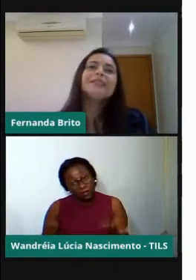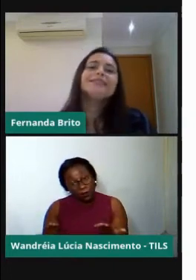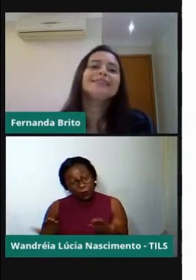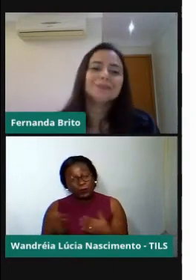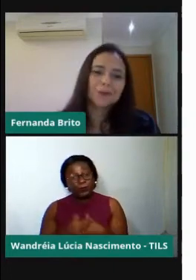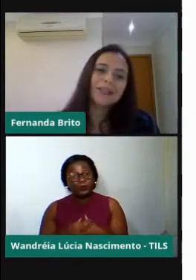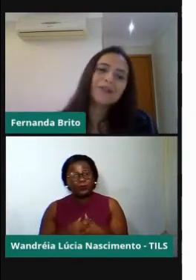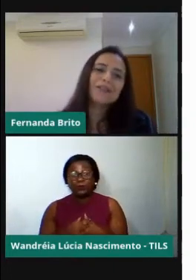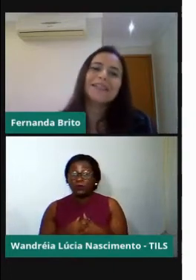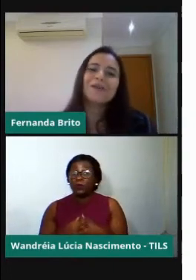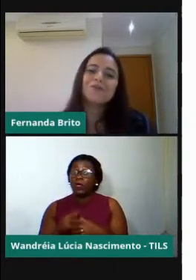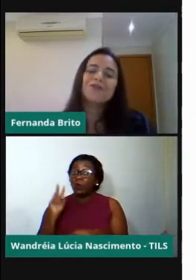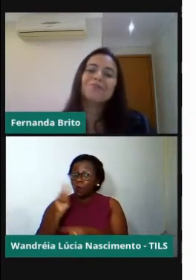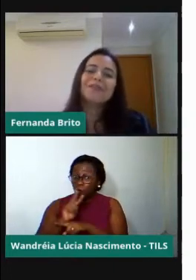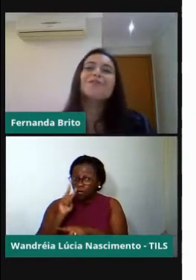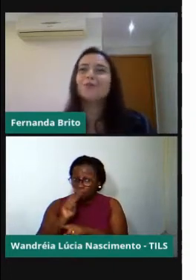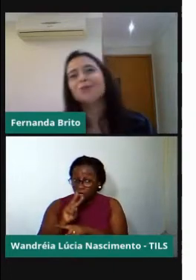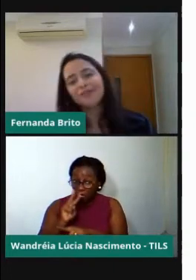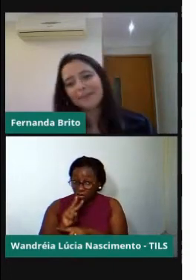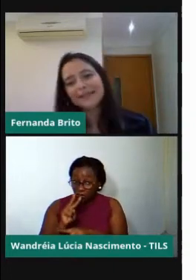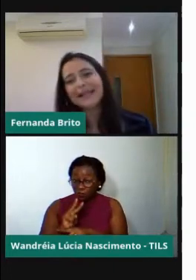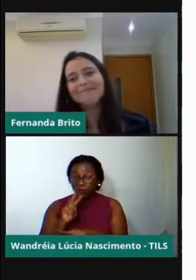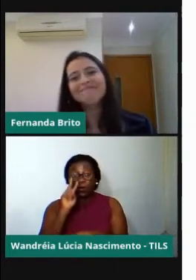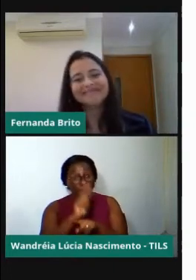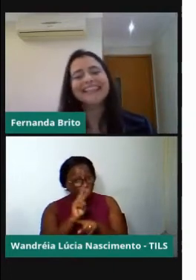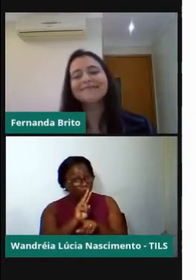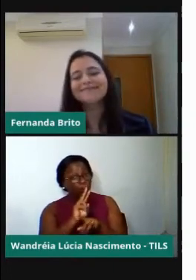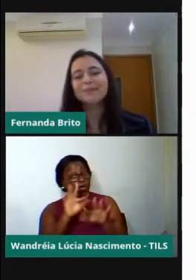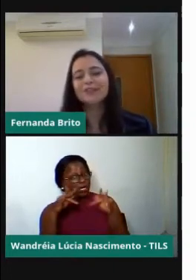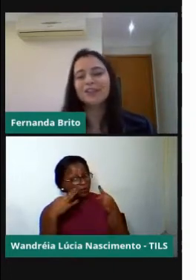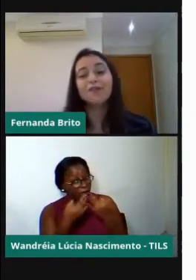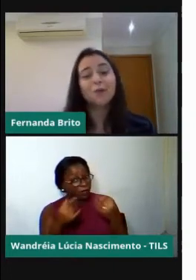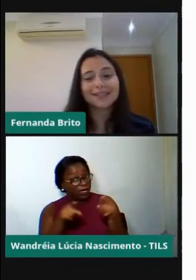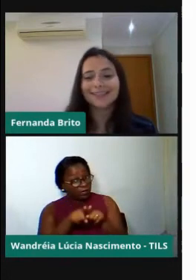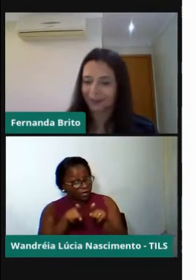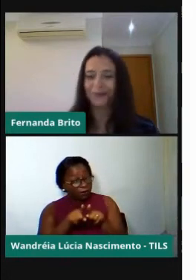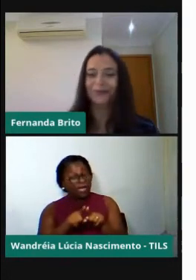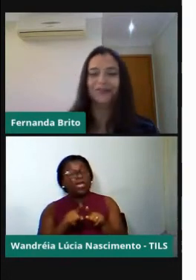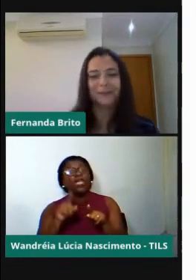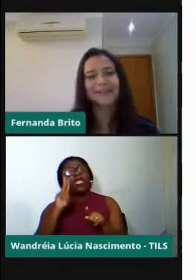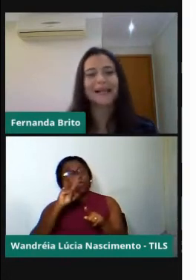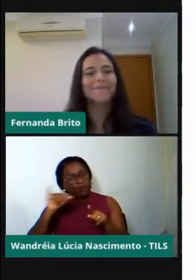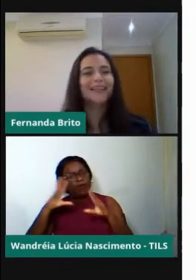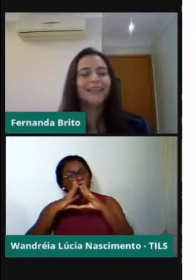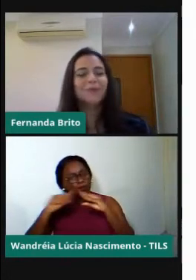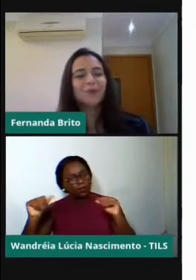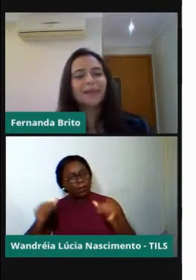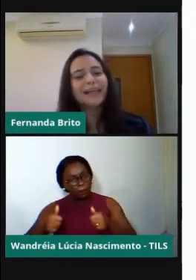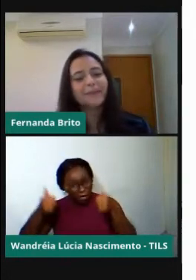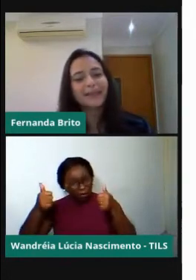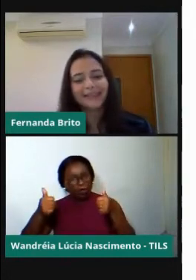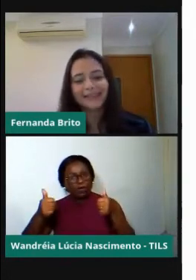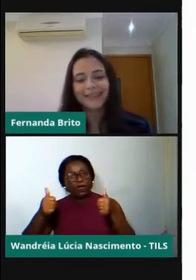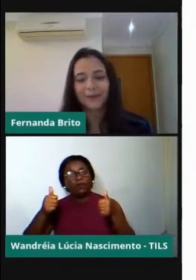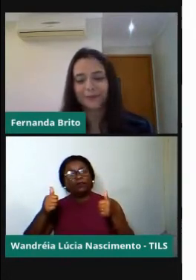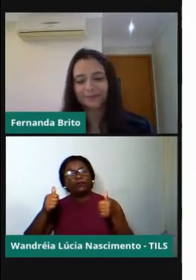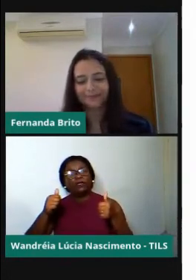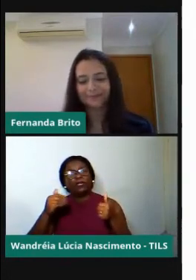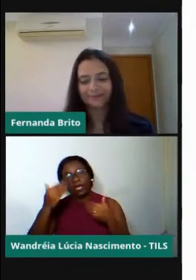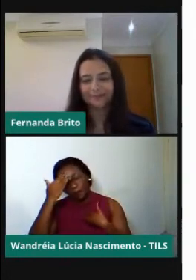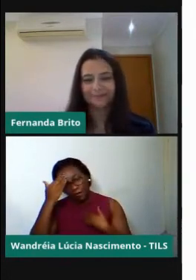Então, cuidem-se, cuidem dos seus, e isso tudo vai passar, né? Vamos ter força que isso tudo vai passar. E muito obrigada pela atenção.